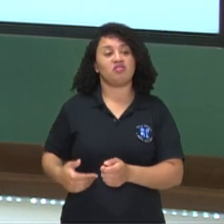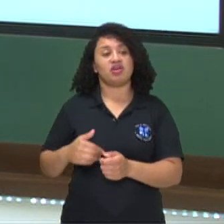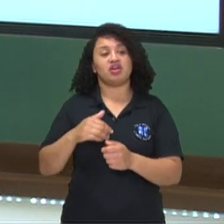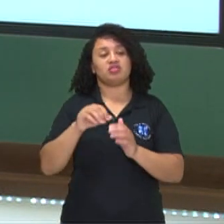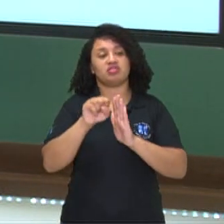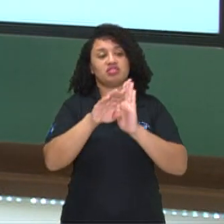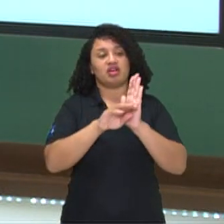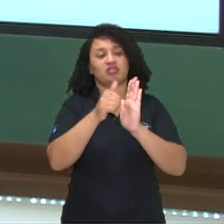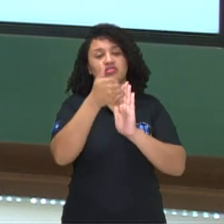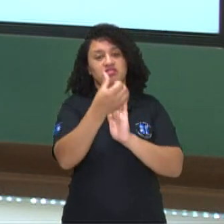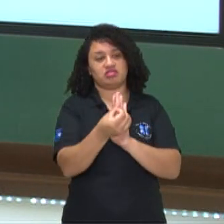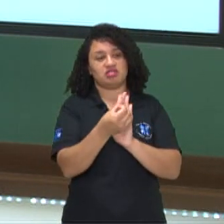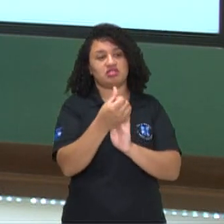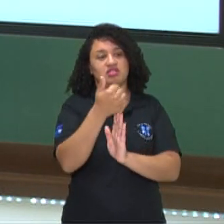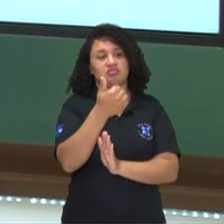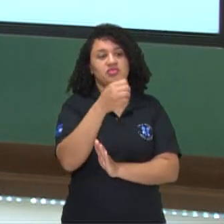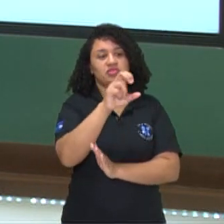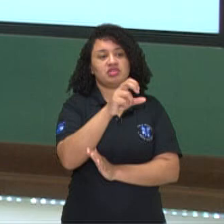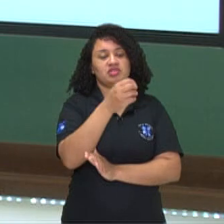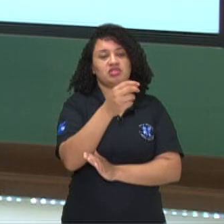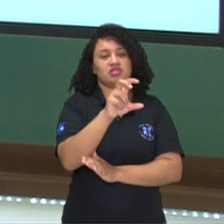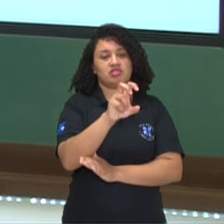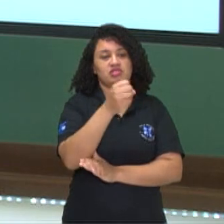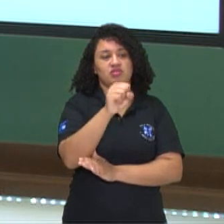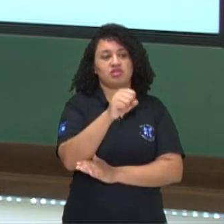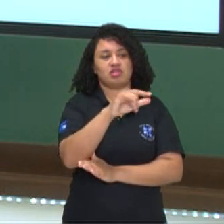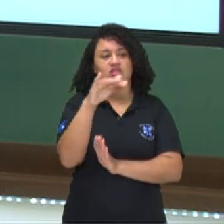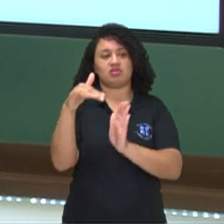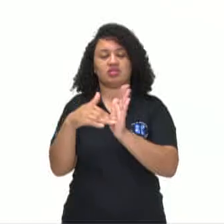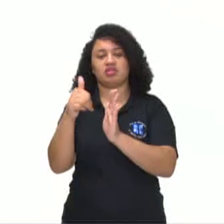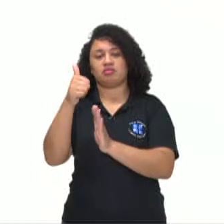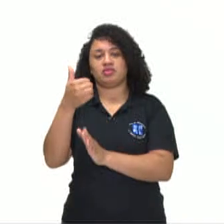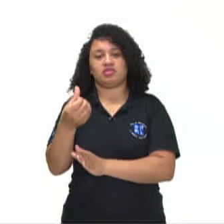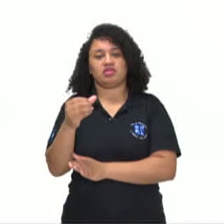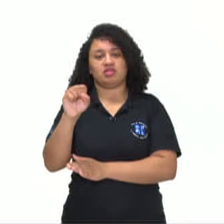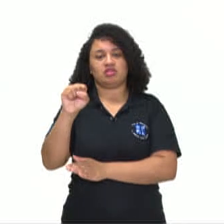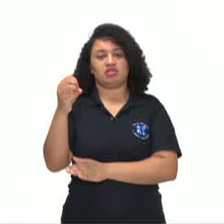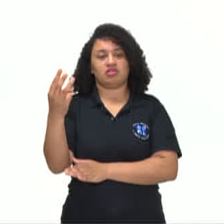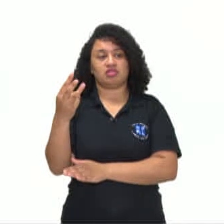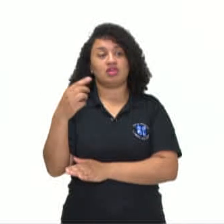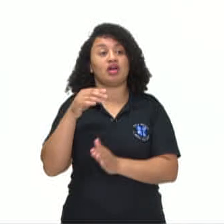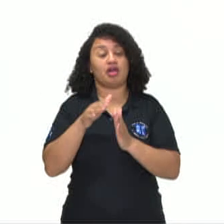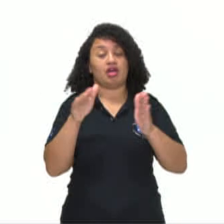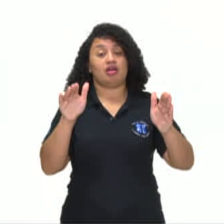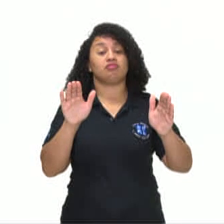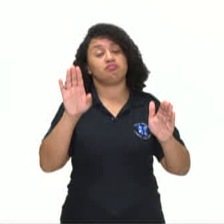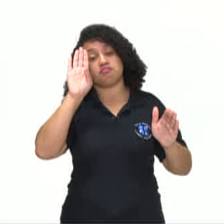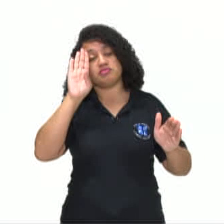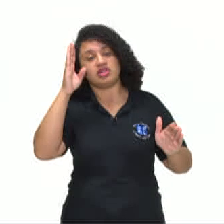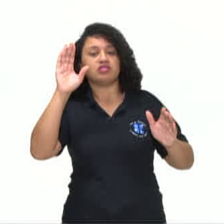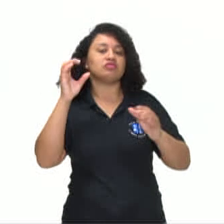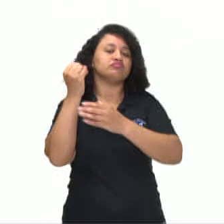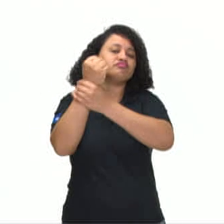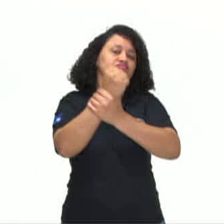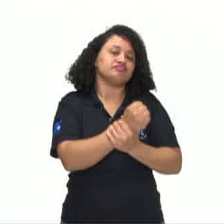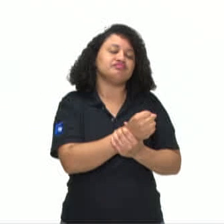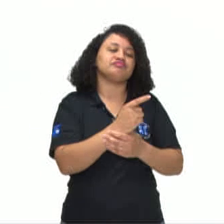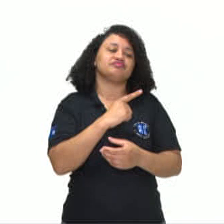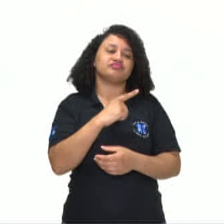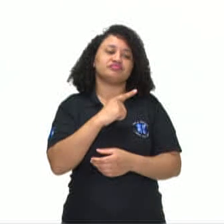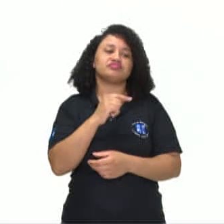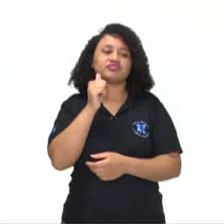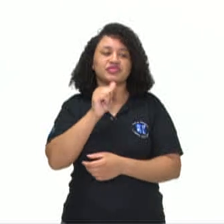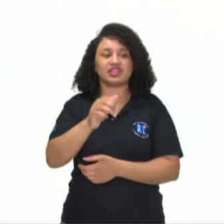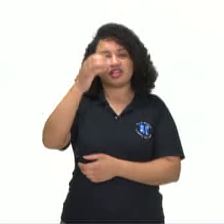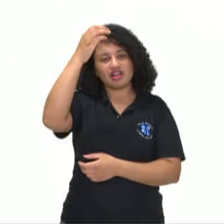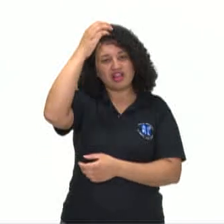XVI e é considerado o auge do absolutismo na Inglaterra, a rainha Elizabeth, responsável